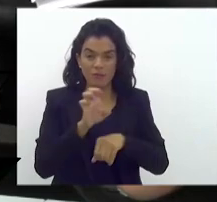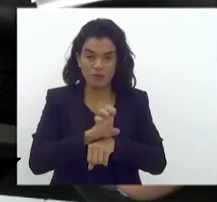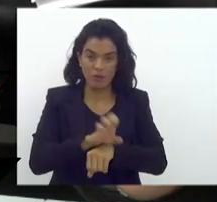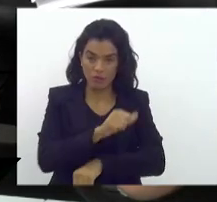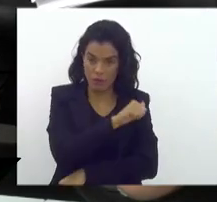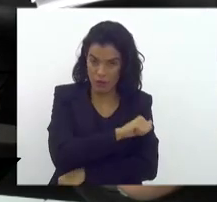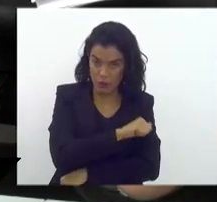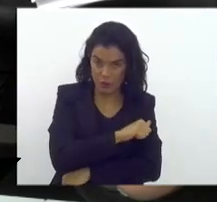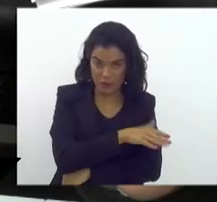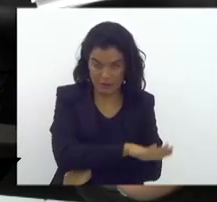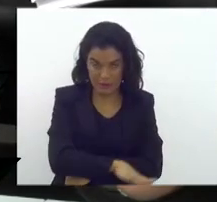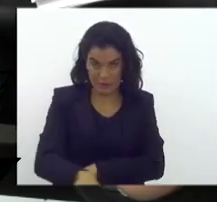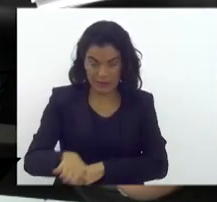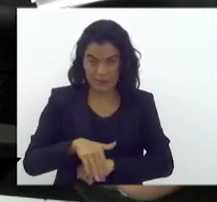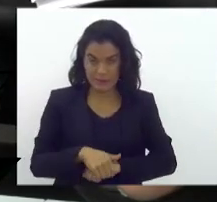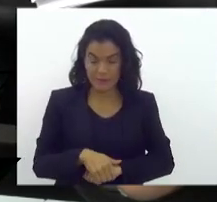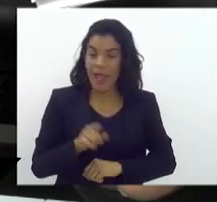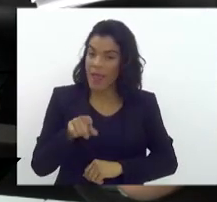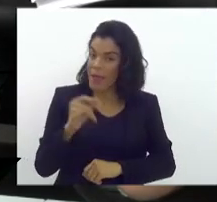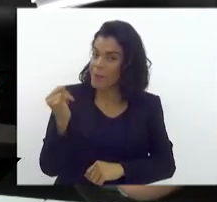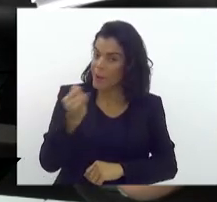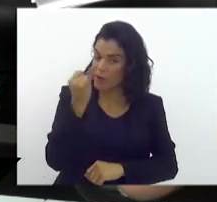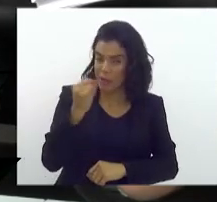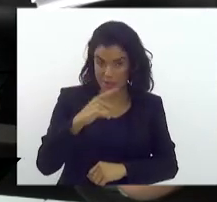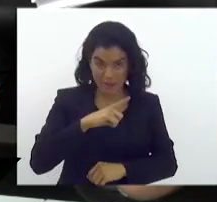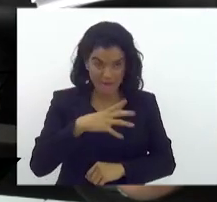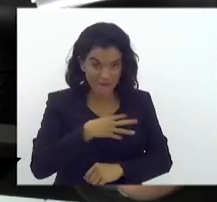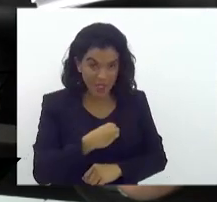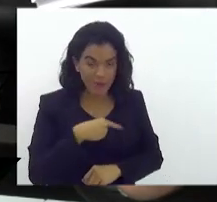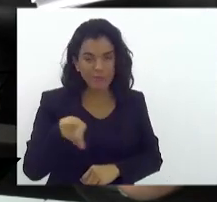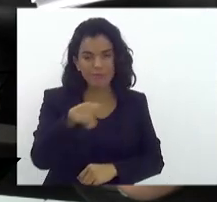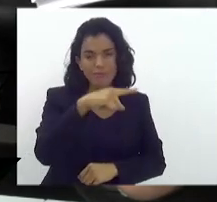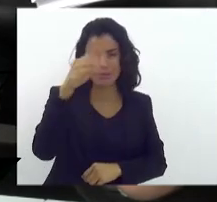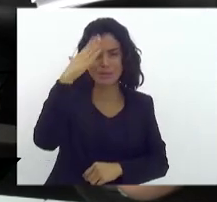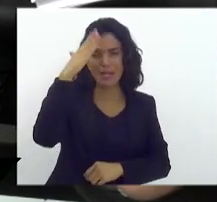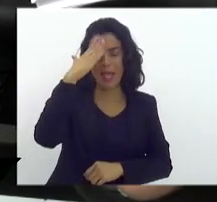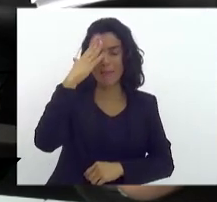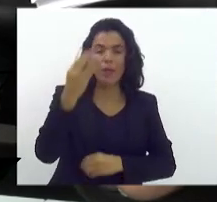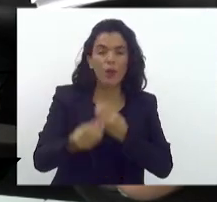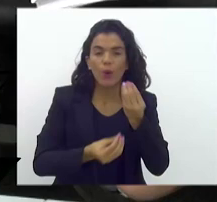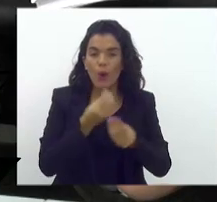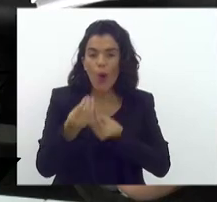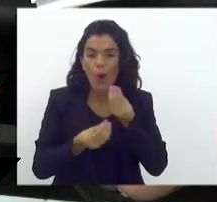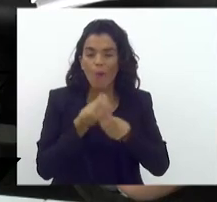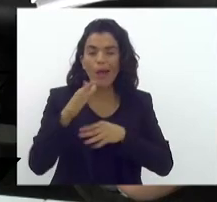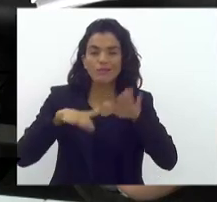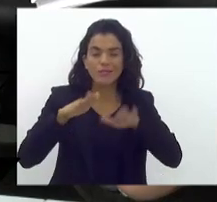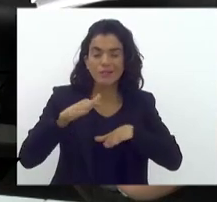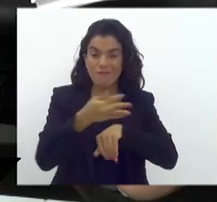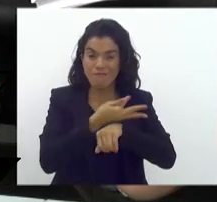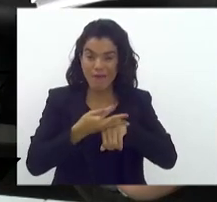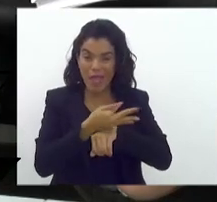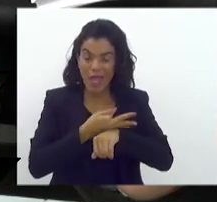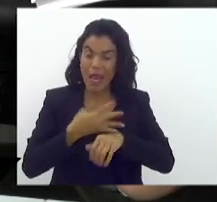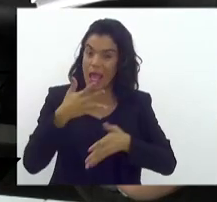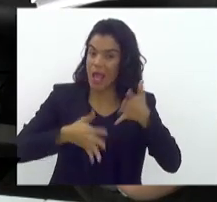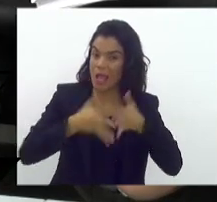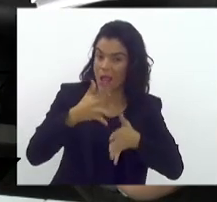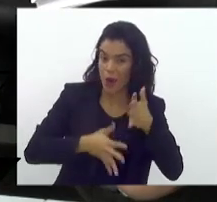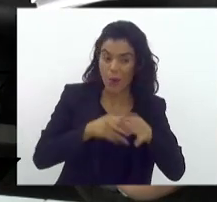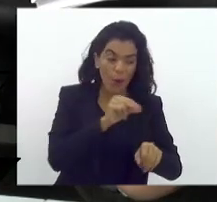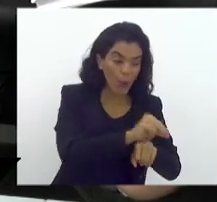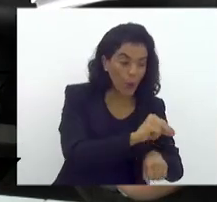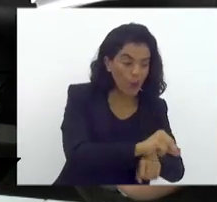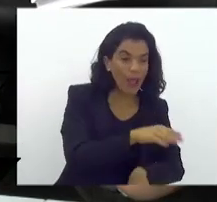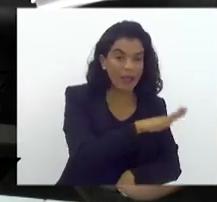Janeiro. Isso é importante, né? Quem tem filhos sabe como muitas vezes o período de férias é um período complicado de cuidado